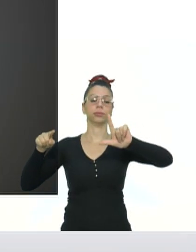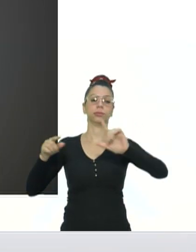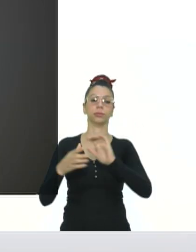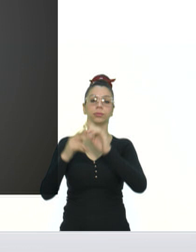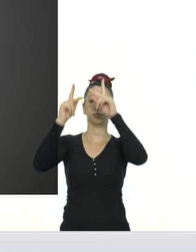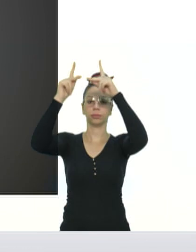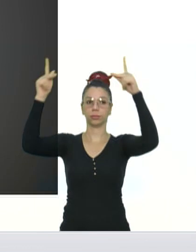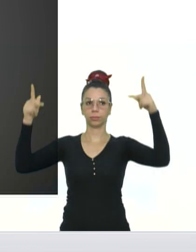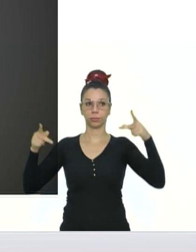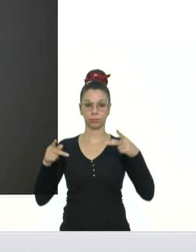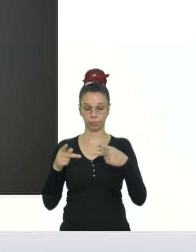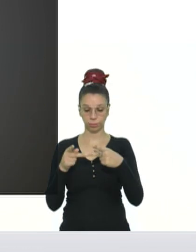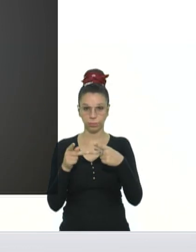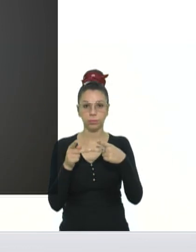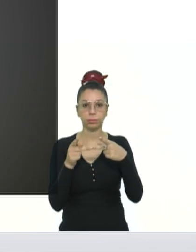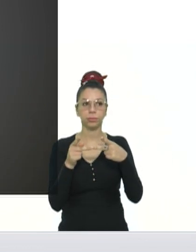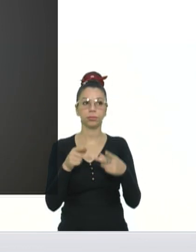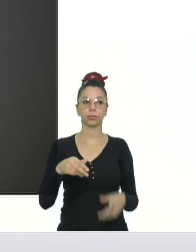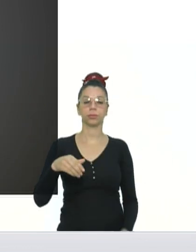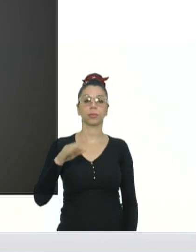A1,